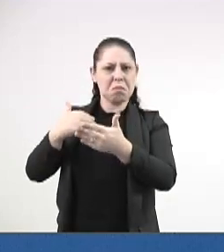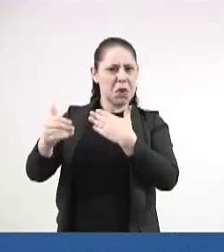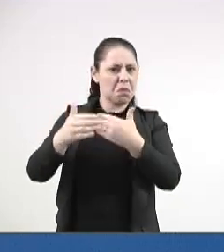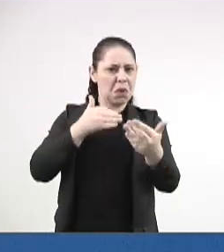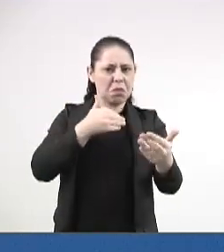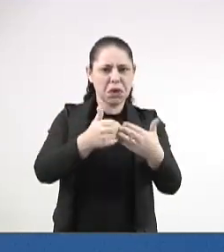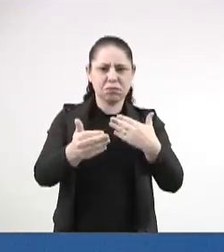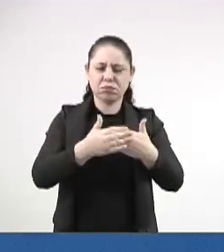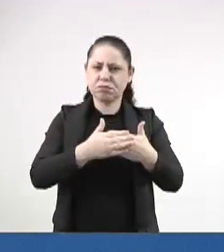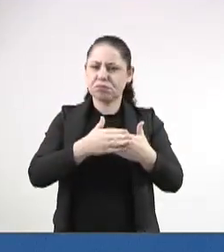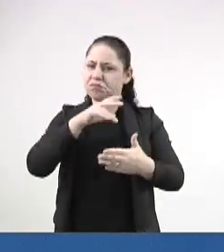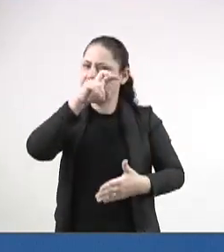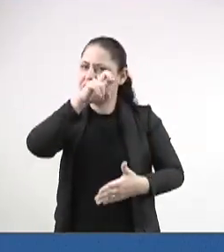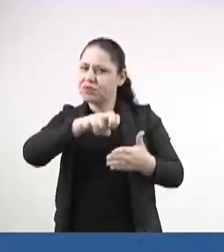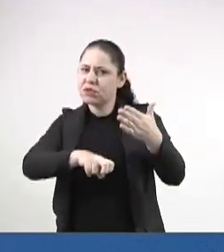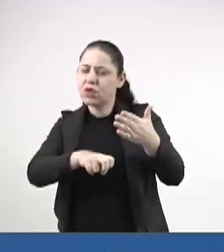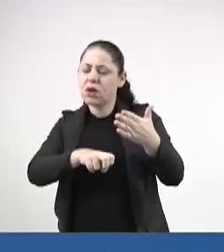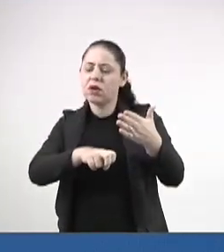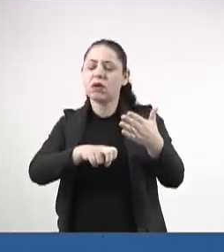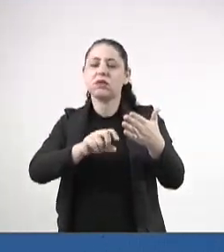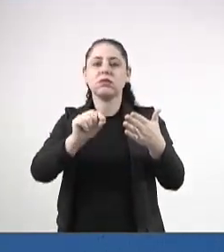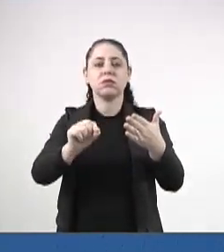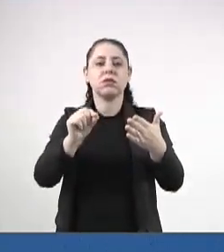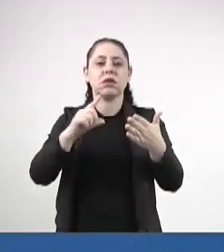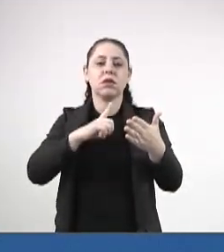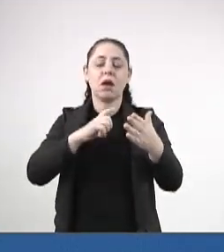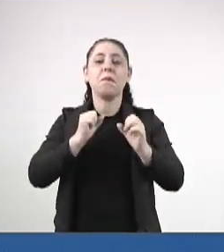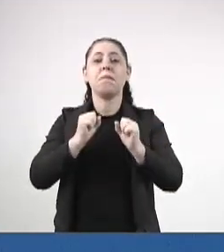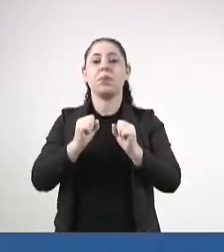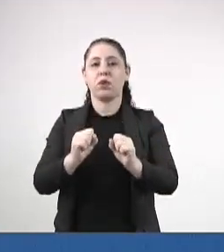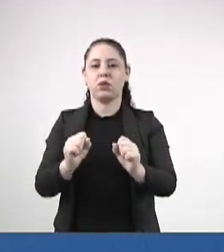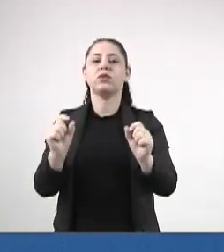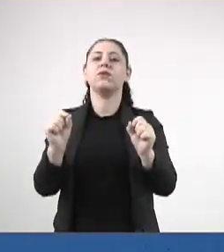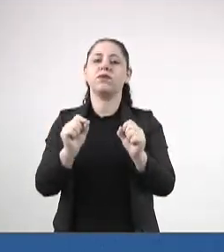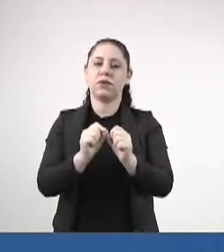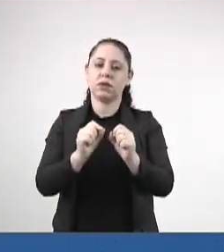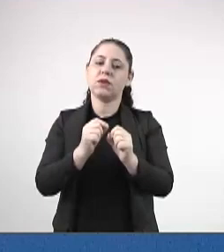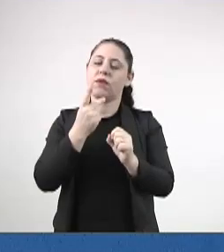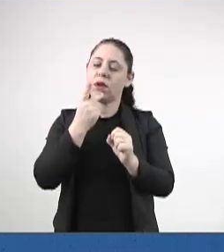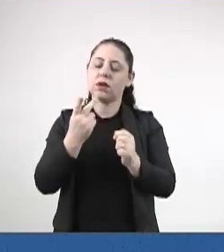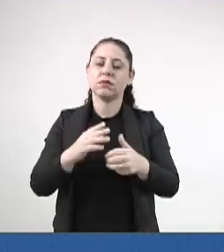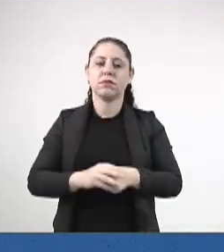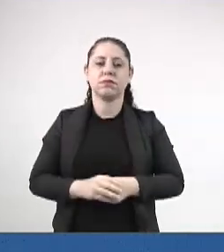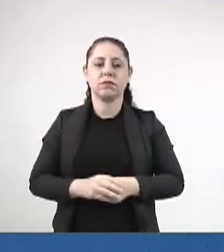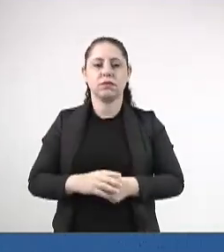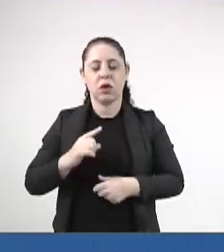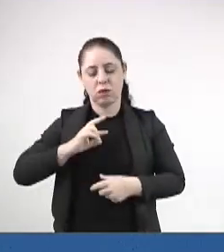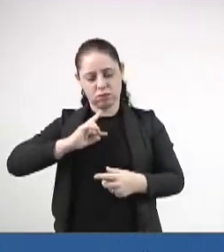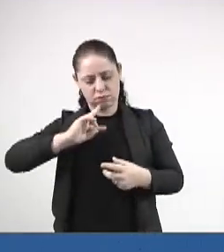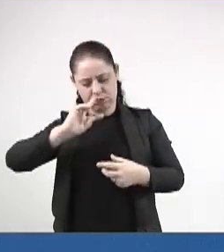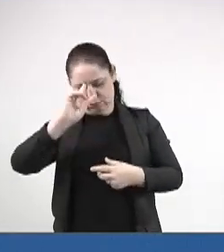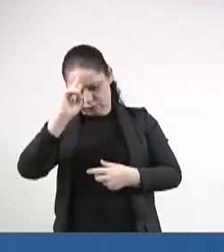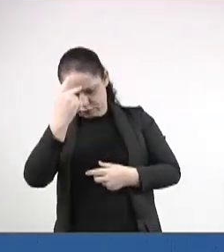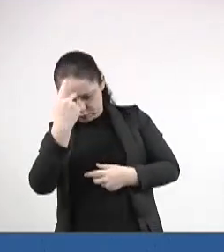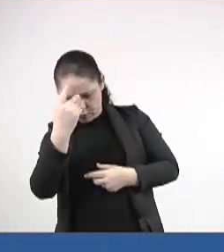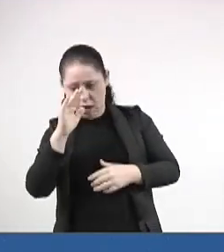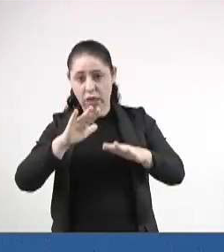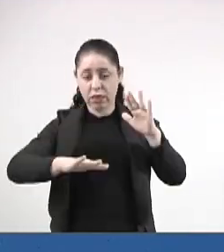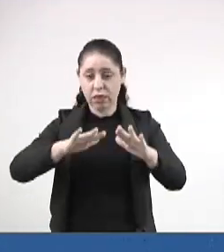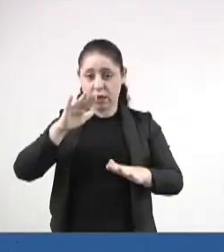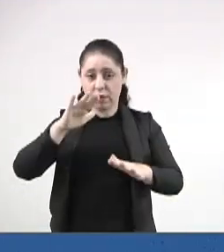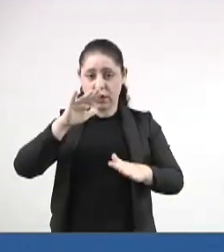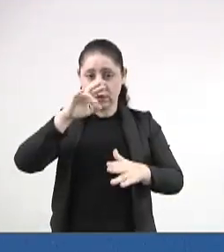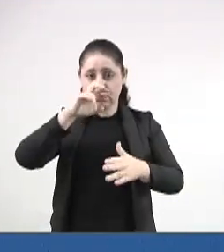outra penitência ou punibilidade que a gente possa colocar. Na verdade, o raciocínio é inverso. Talvez a pena